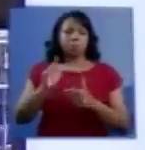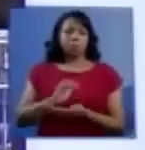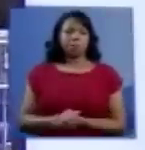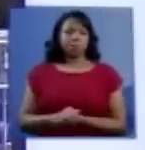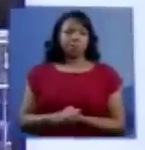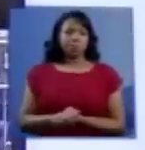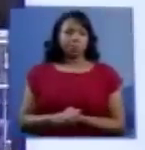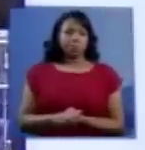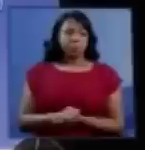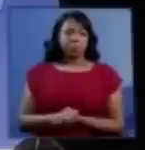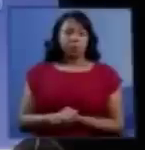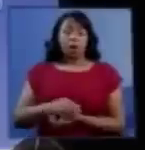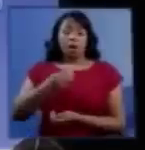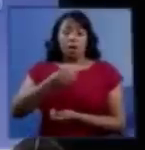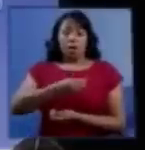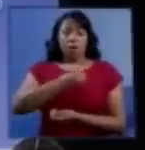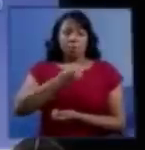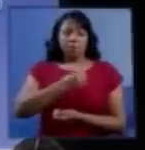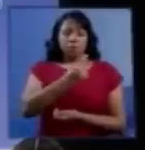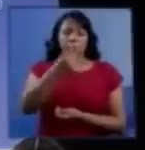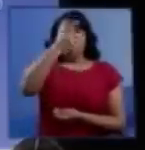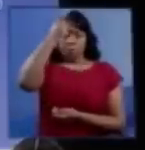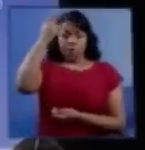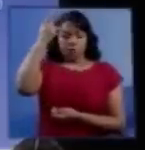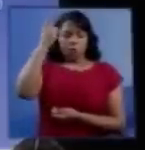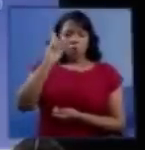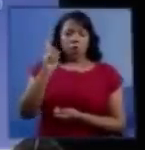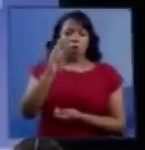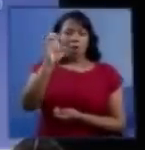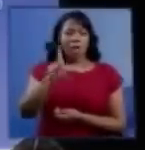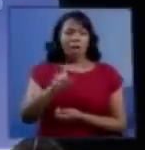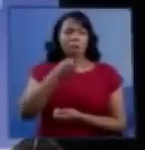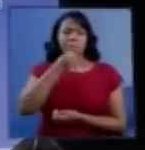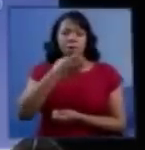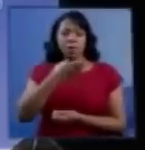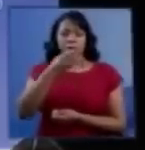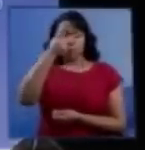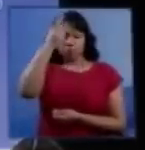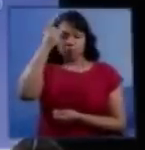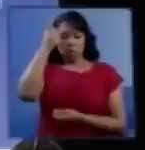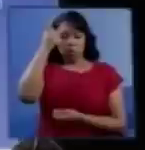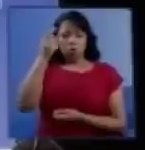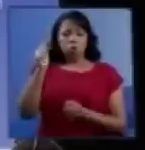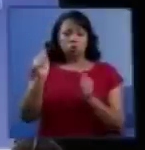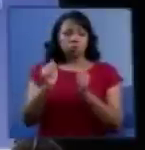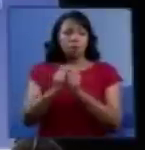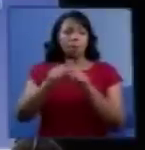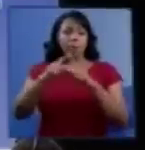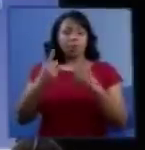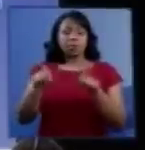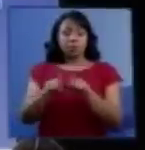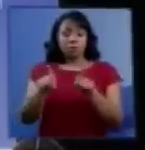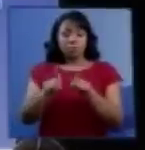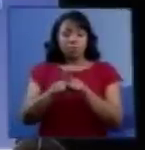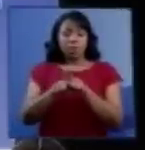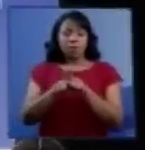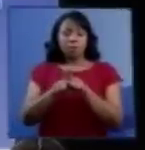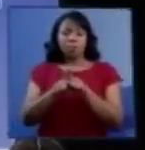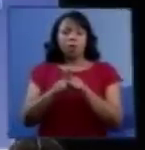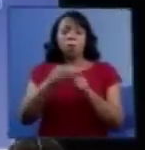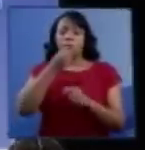caso a vida de cada indivíduo não é apenas um bem pessoal inalienável mas também um bem